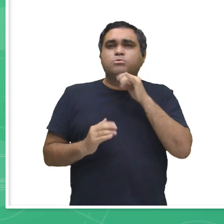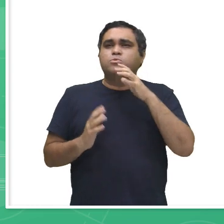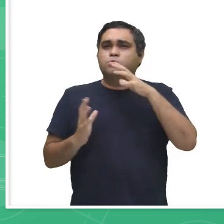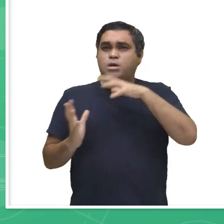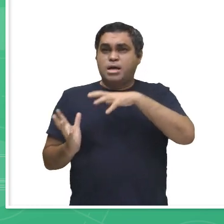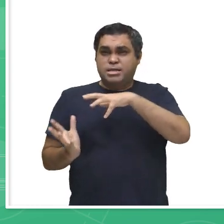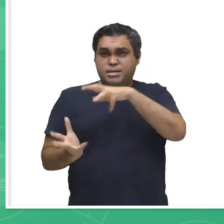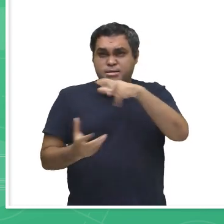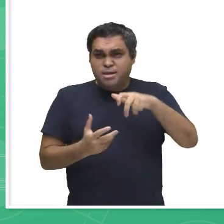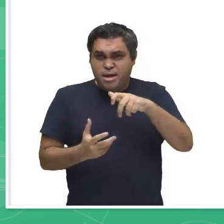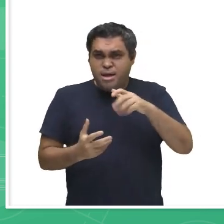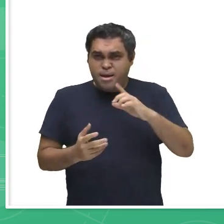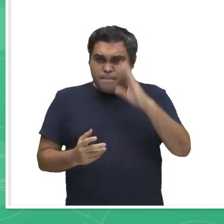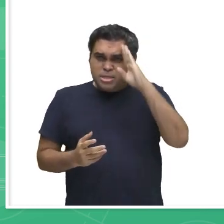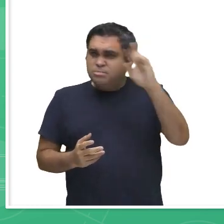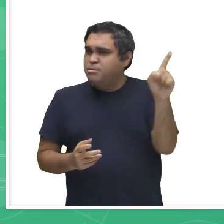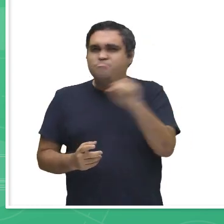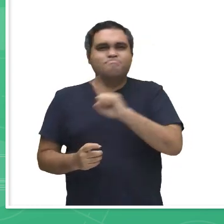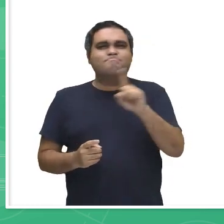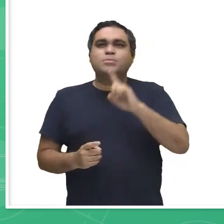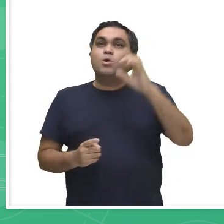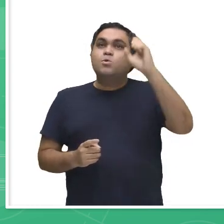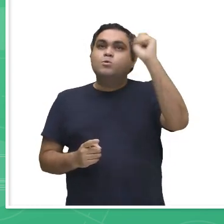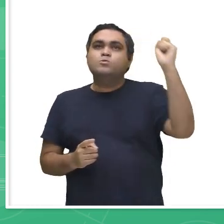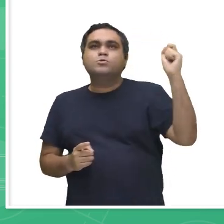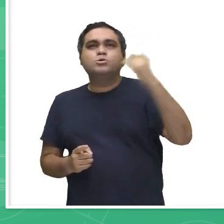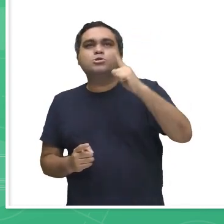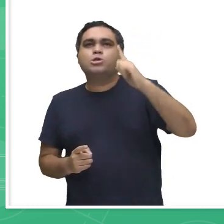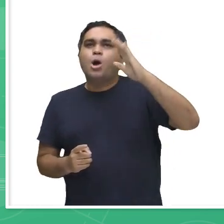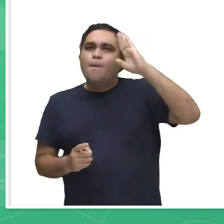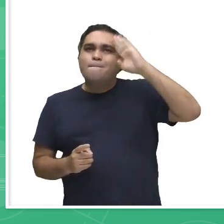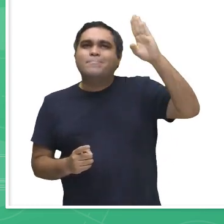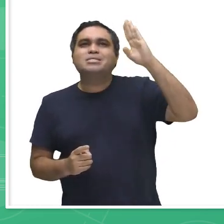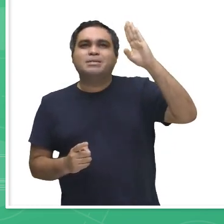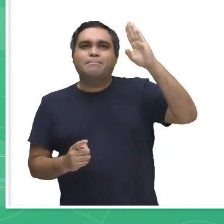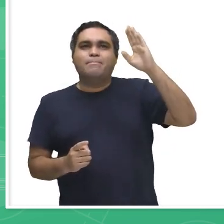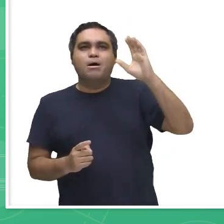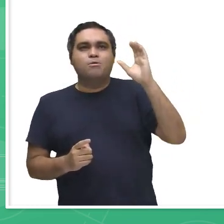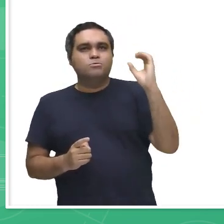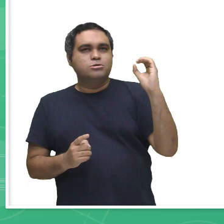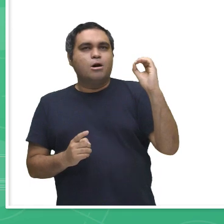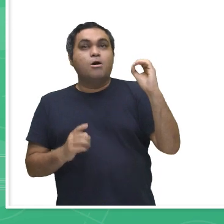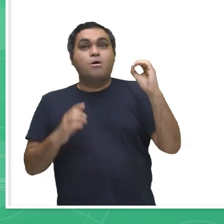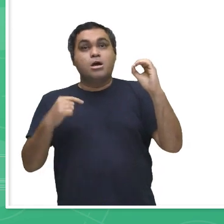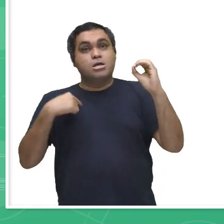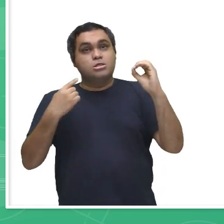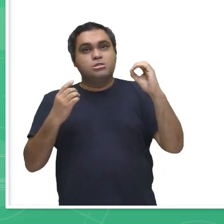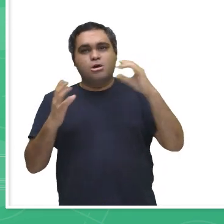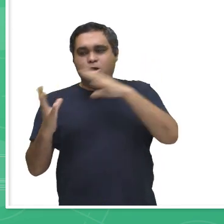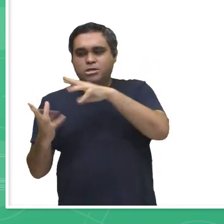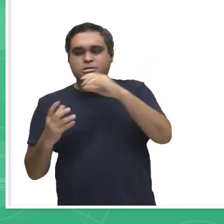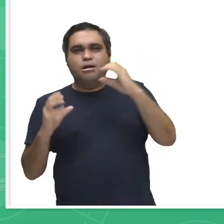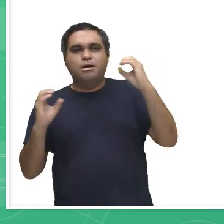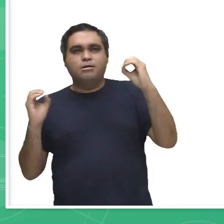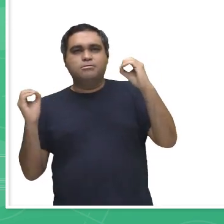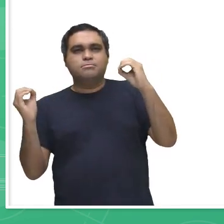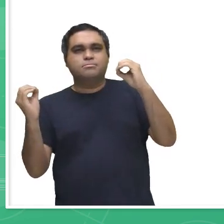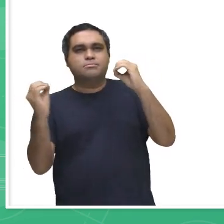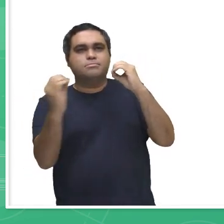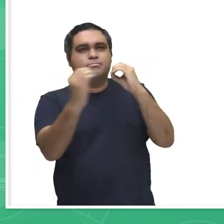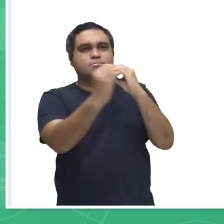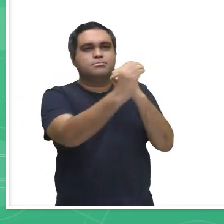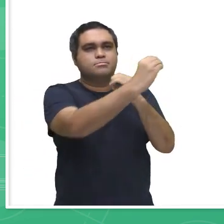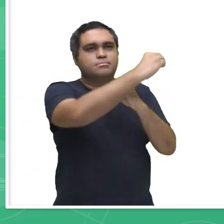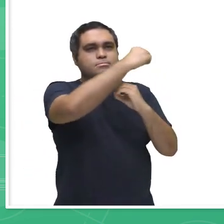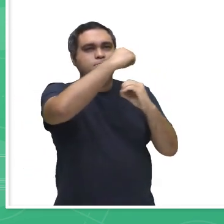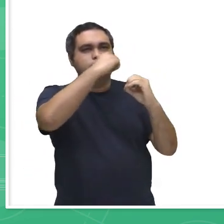é heliocentrismo, né? O Sol que está aqui e nós vamos circulando ao redor, girando ao redor do Sol. E não o contrário, né? E